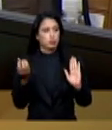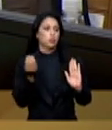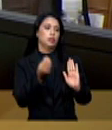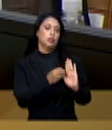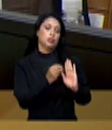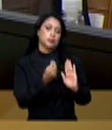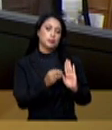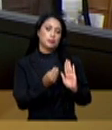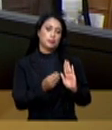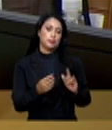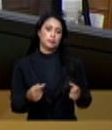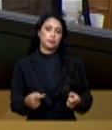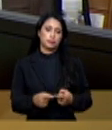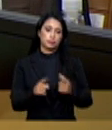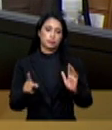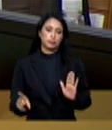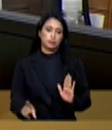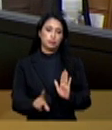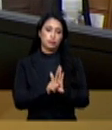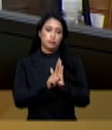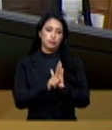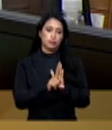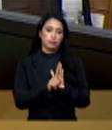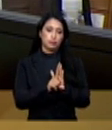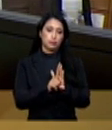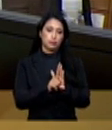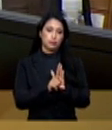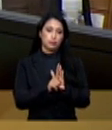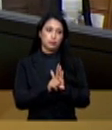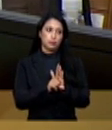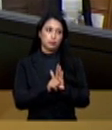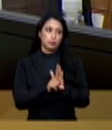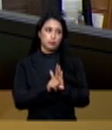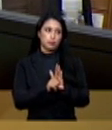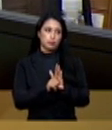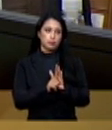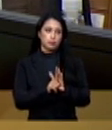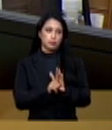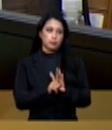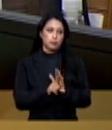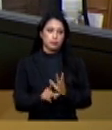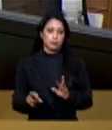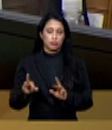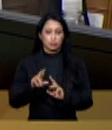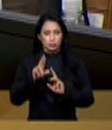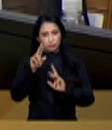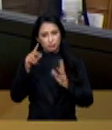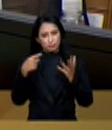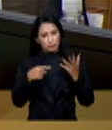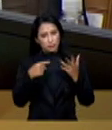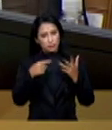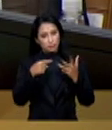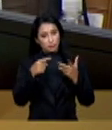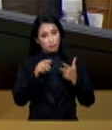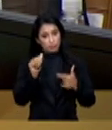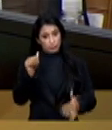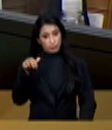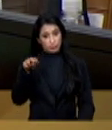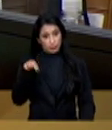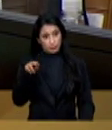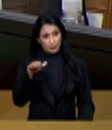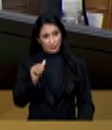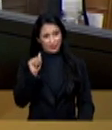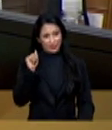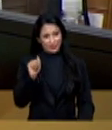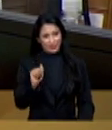trazidas pela legislação em questão os diversos dispositivos que atribuem a Ana